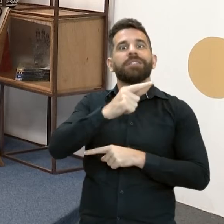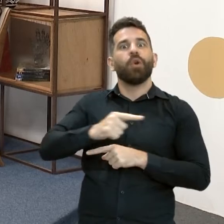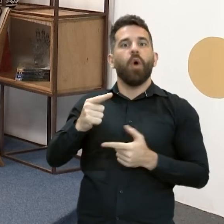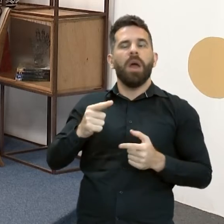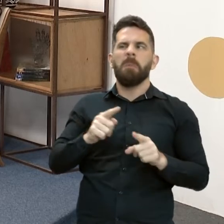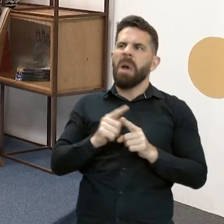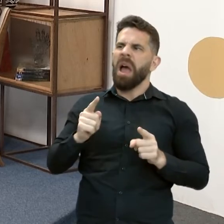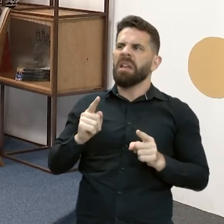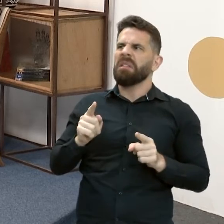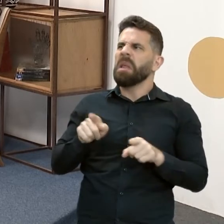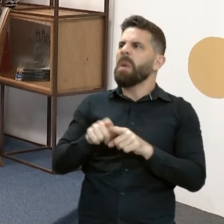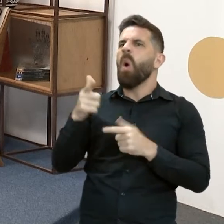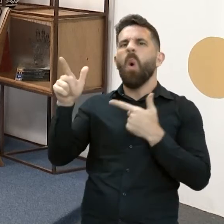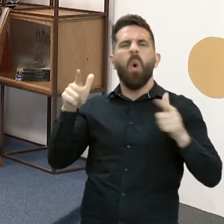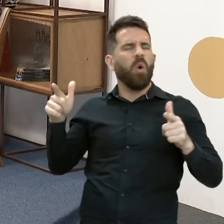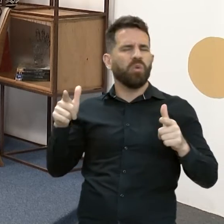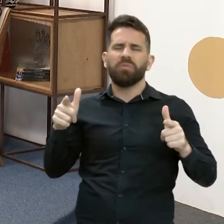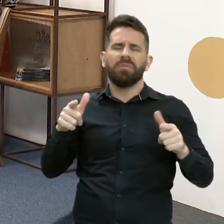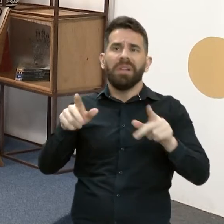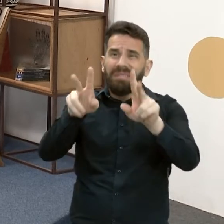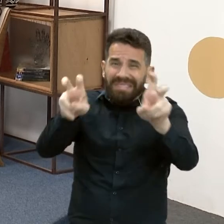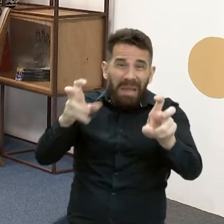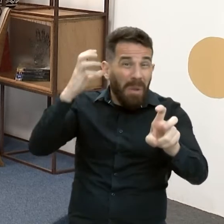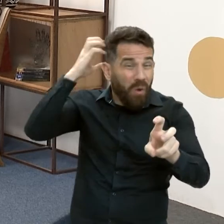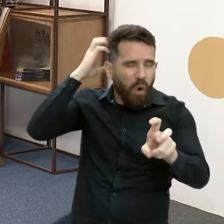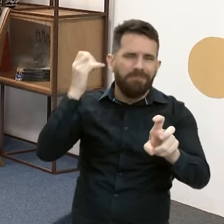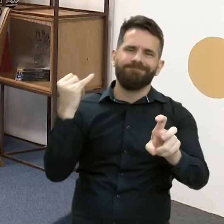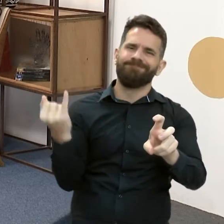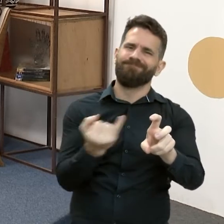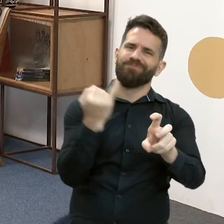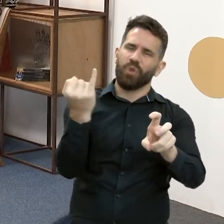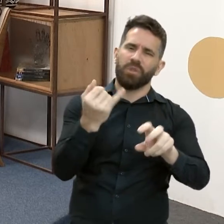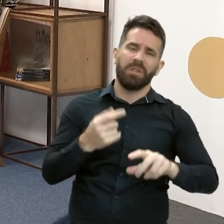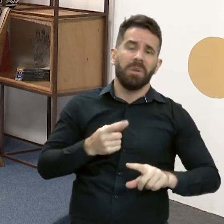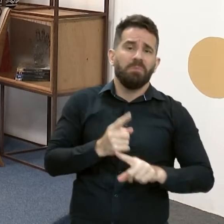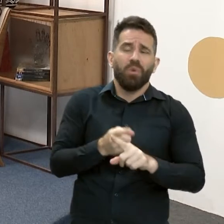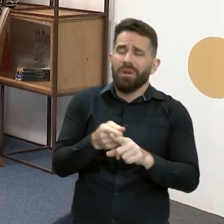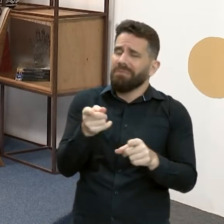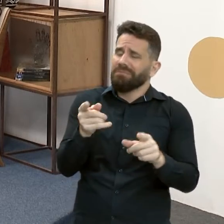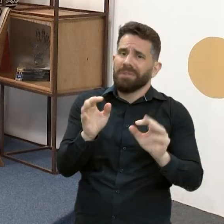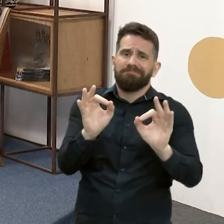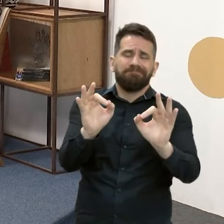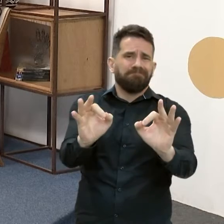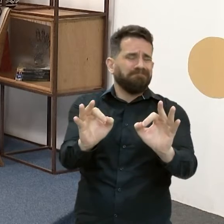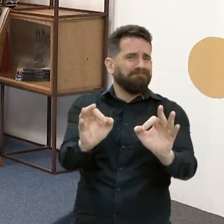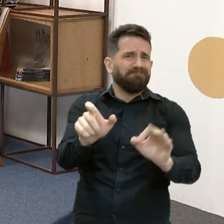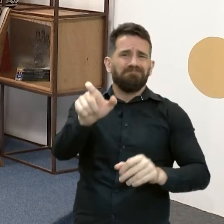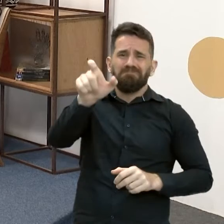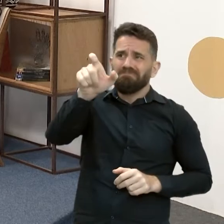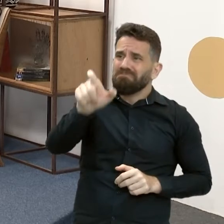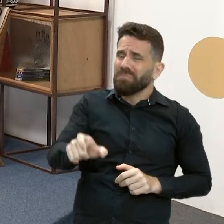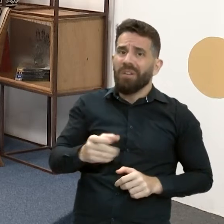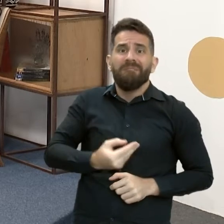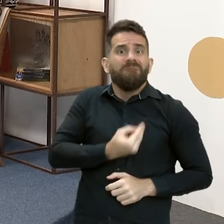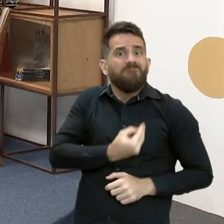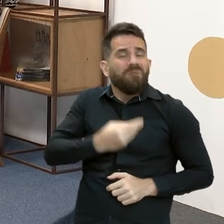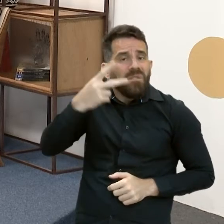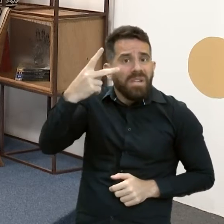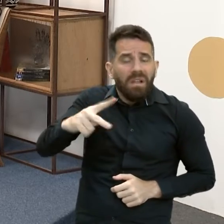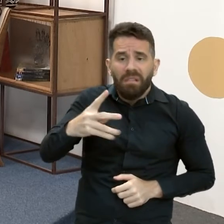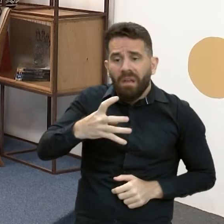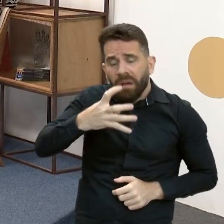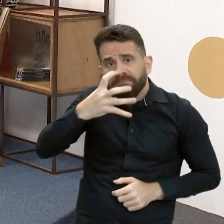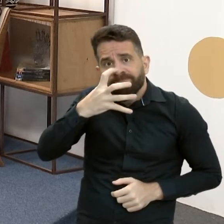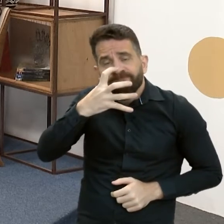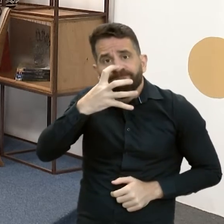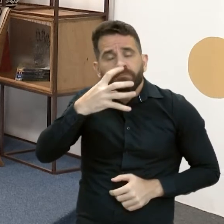sempre importante, assim, porque é uma pessoa que foi extraordinária, uma vida extraordinária, uma poesia que